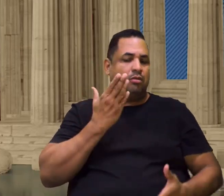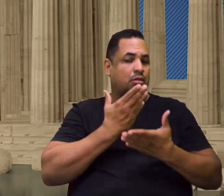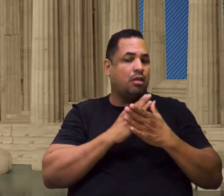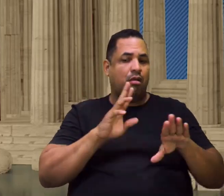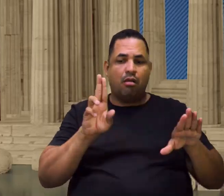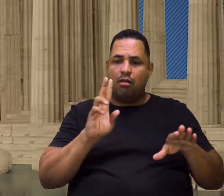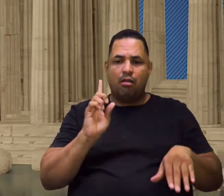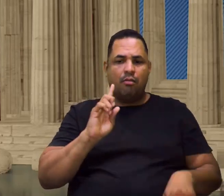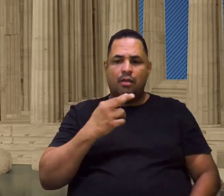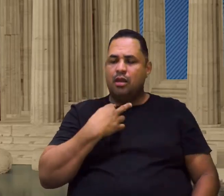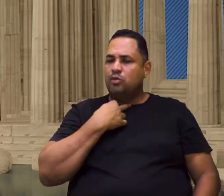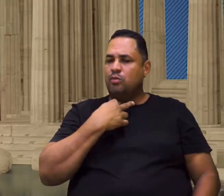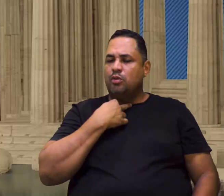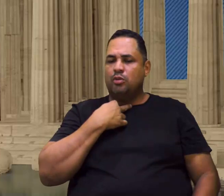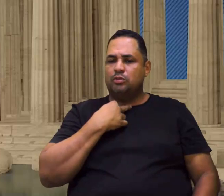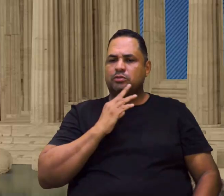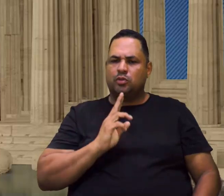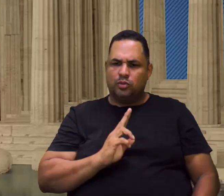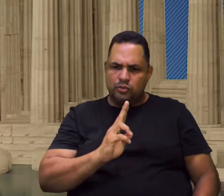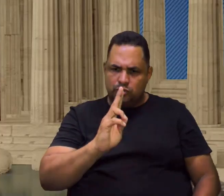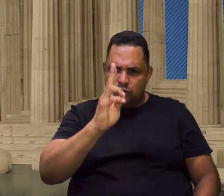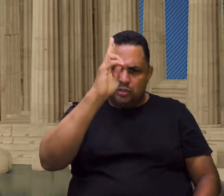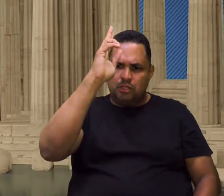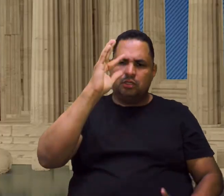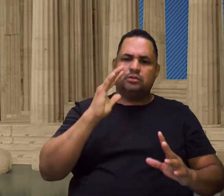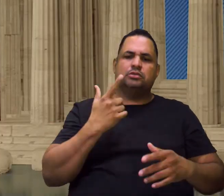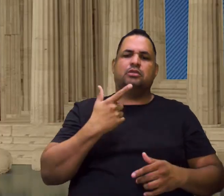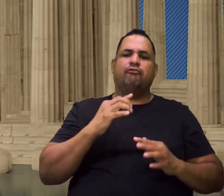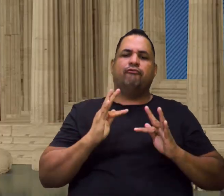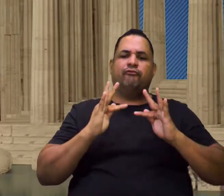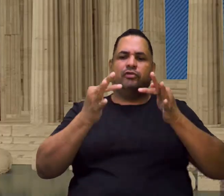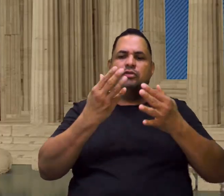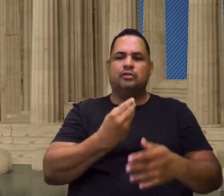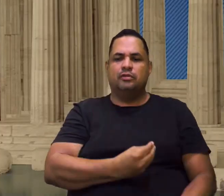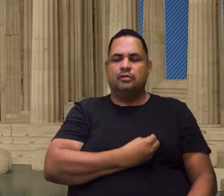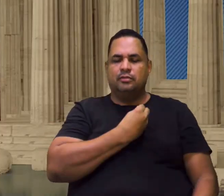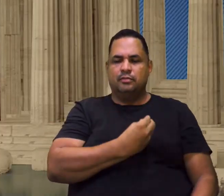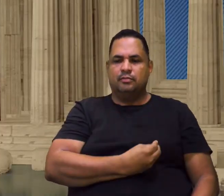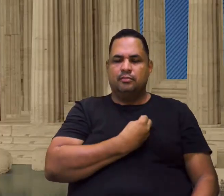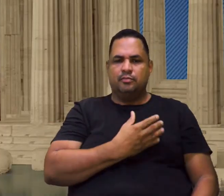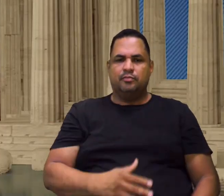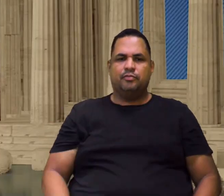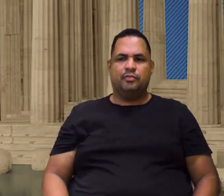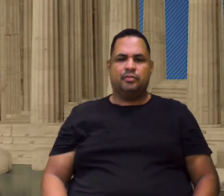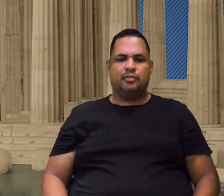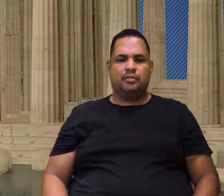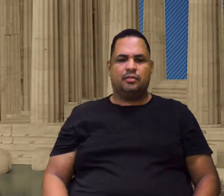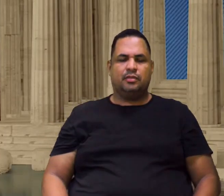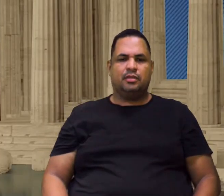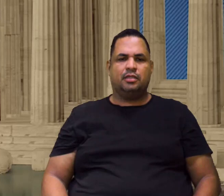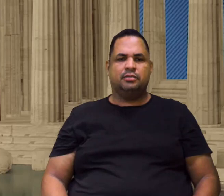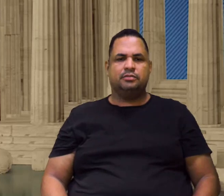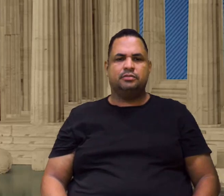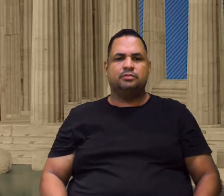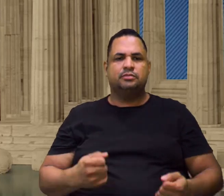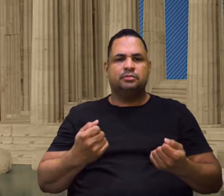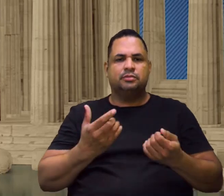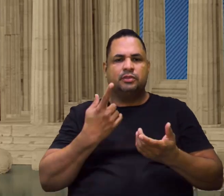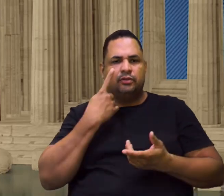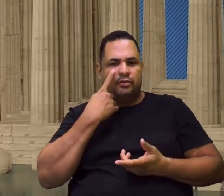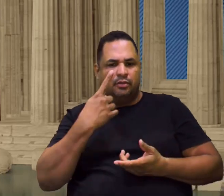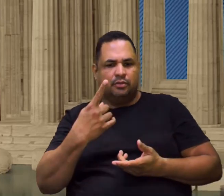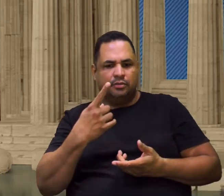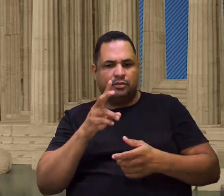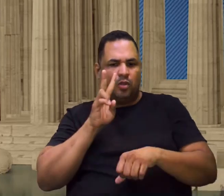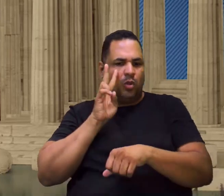se torne constante até a minha vida finita. Então, nesse viés de análise, de tratamento,